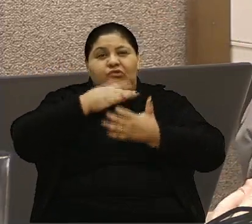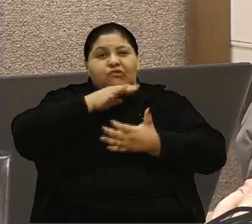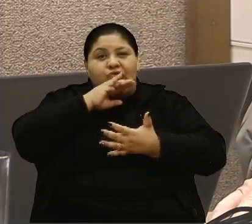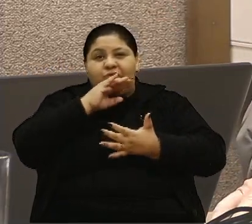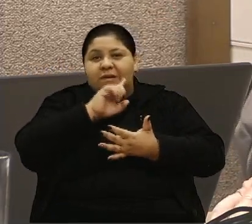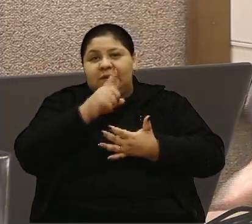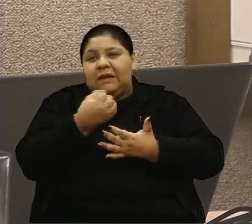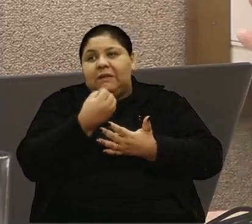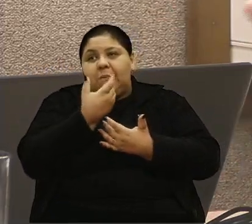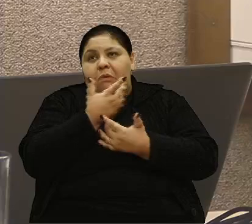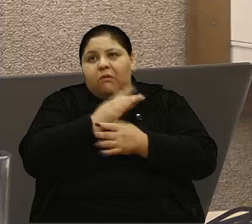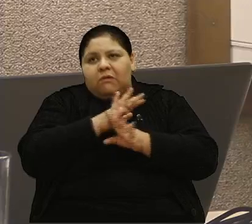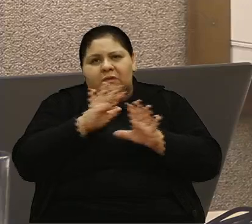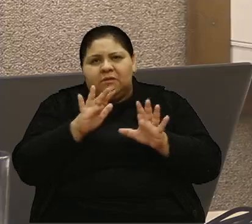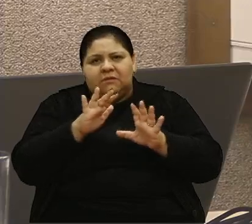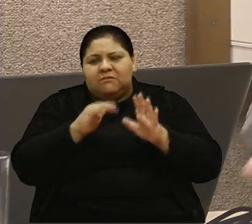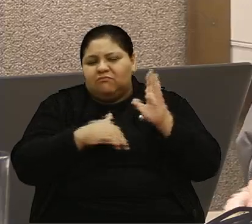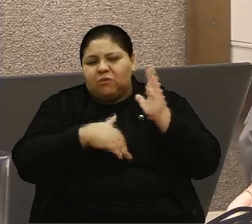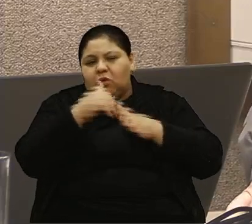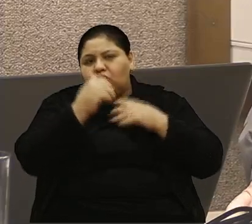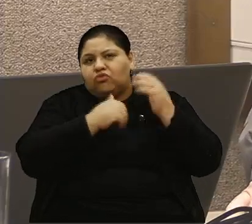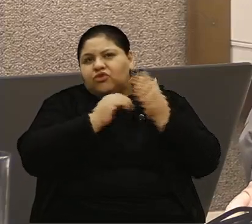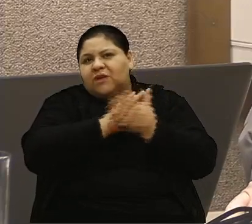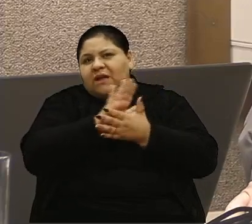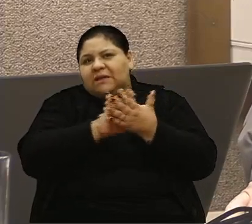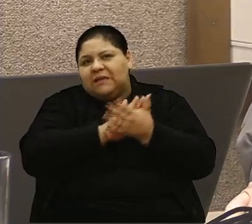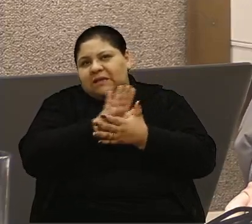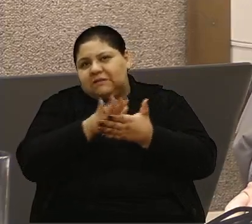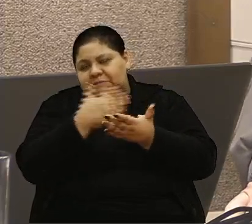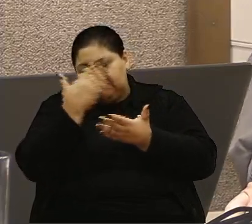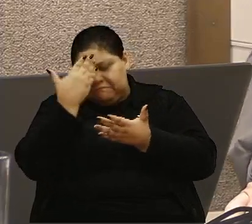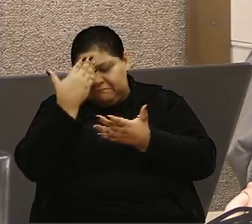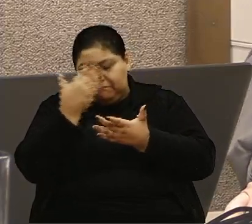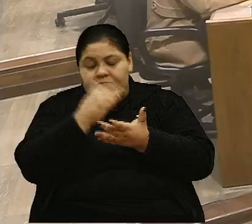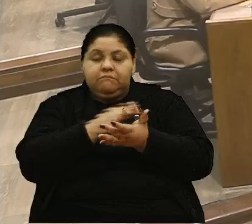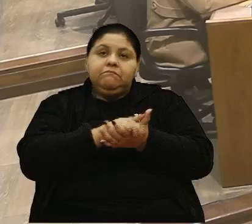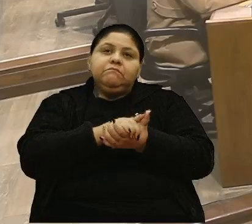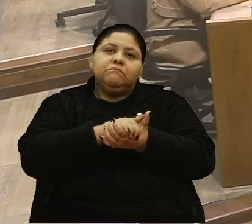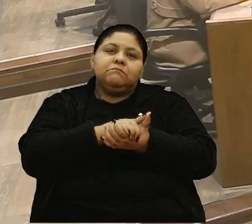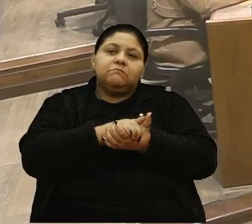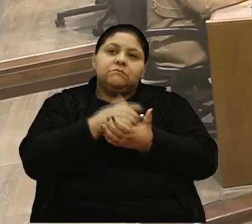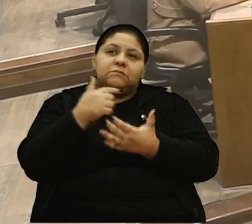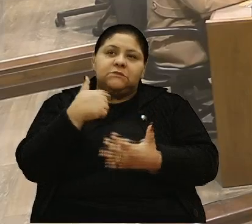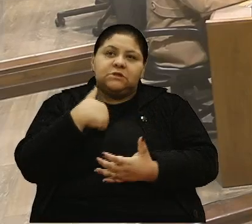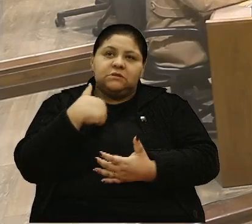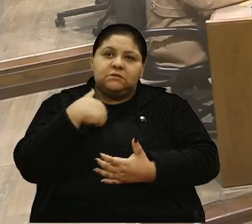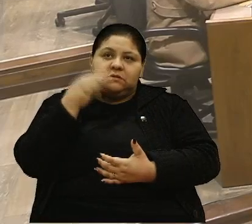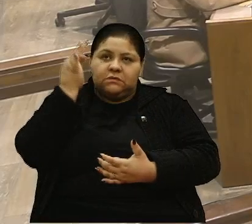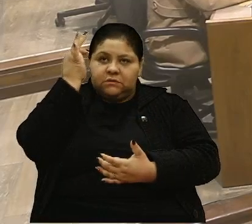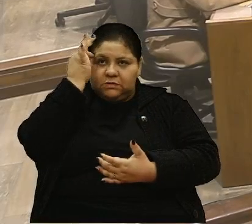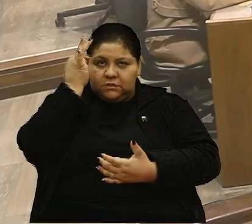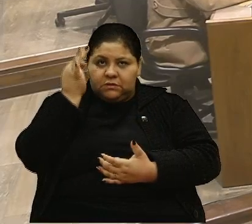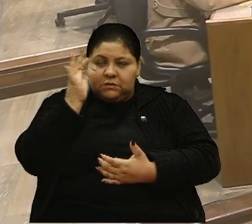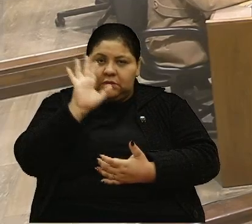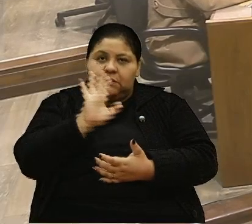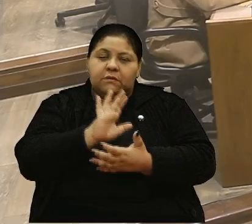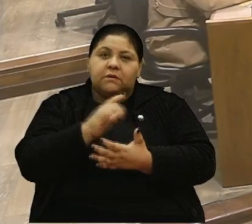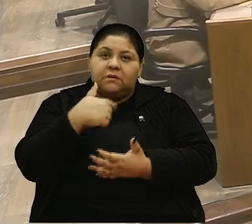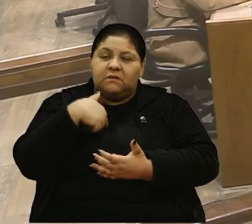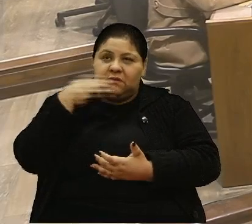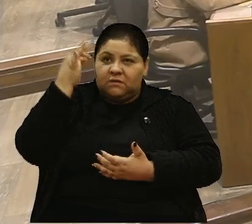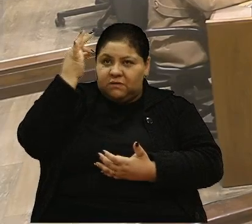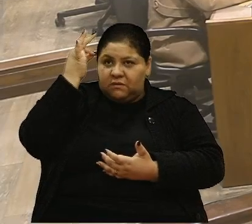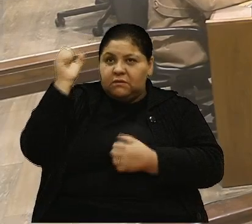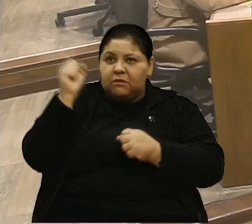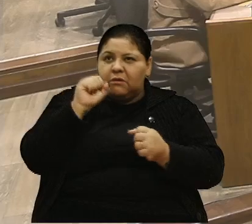de bom, não constrói absolutamente nada. Obrigado. E eu entendo... Uma parte também, vereador Daniel, depois. E eu entendo...